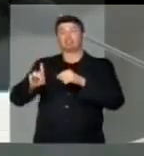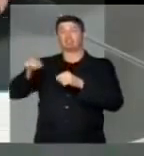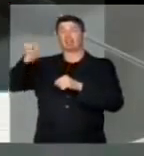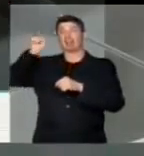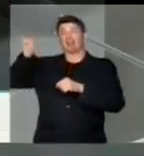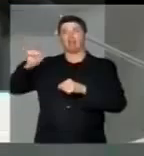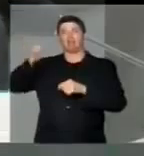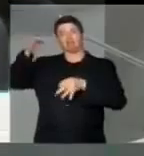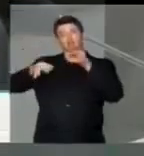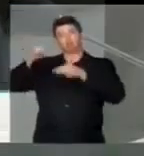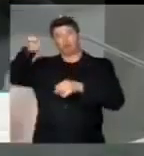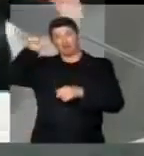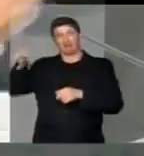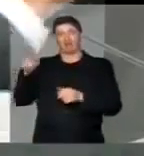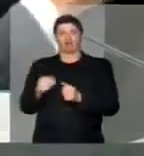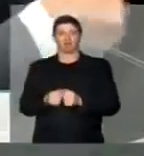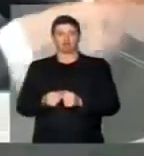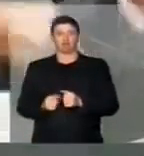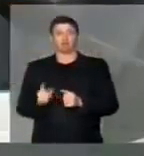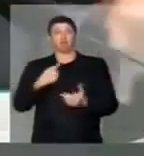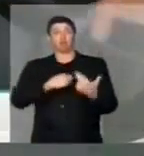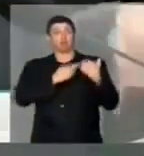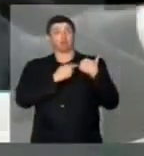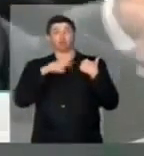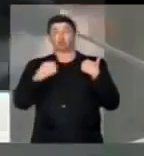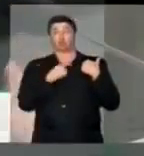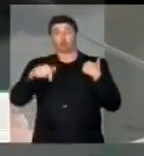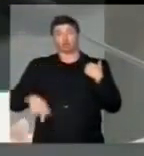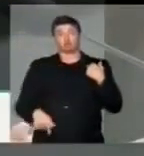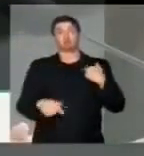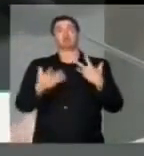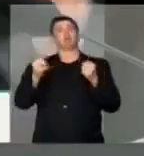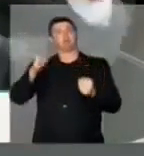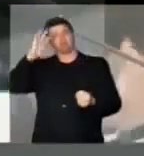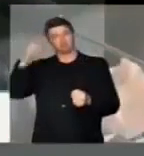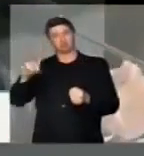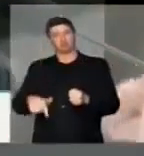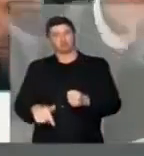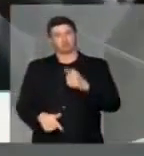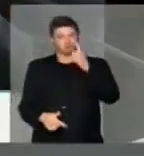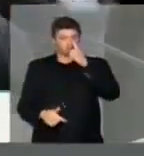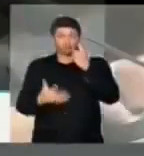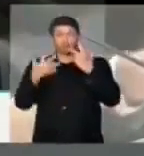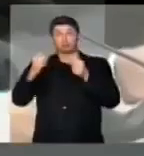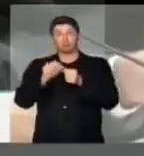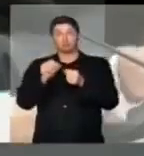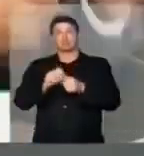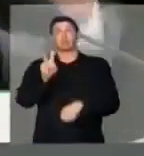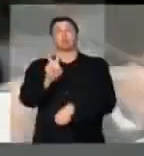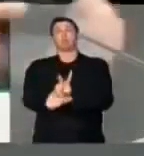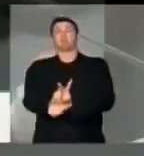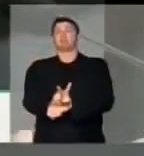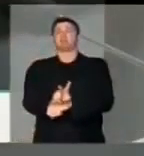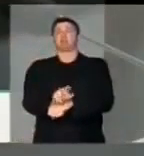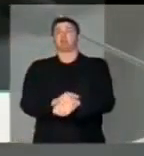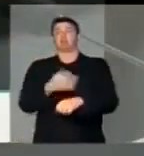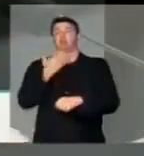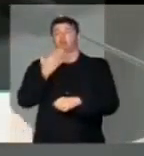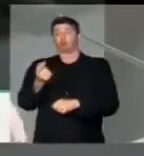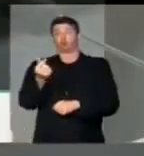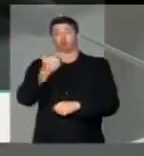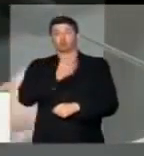Nós estamos vendo aqui o ministro vir e falar sobre dúvidas. Claro que é dúvida. E dúvida é indício. Se há indício, tem que ser